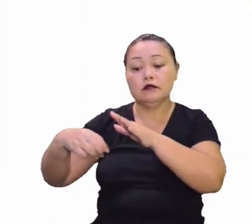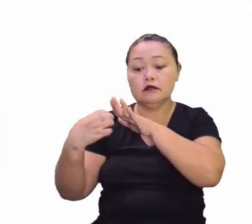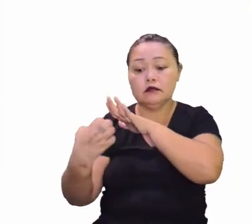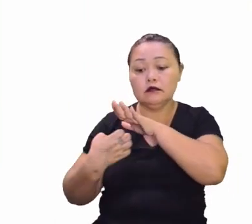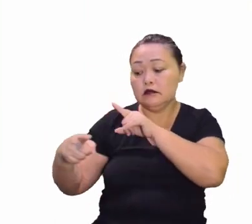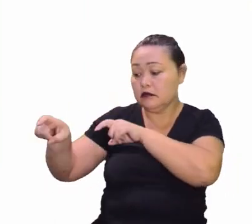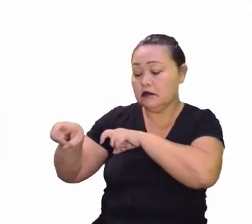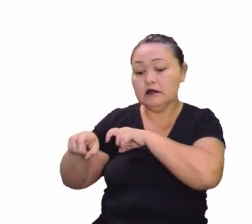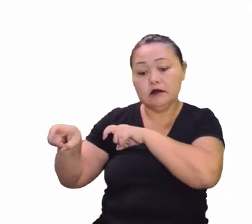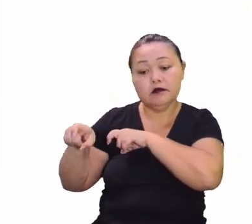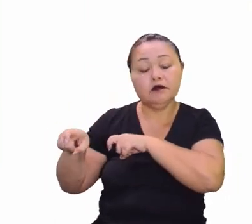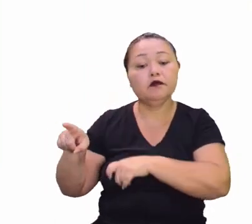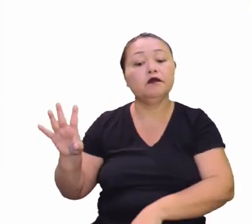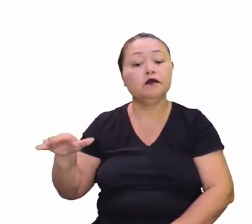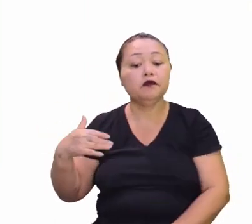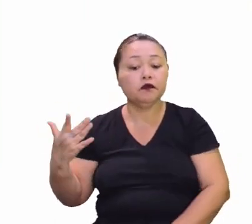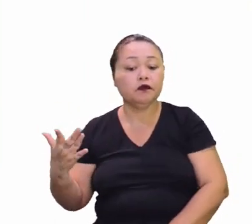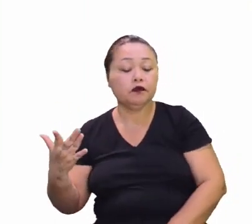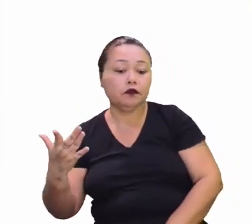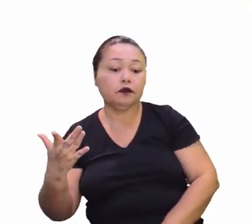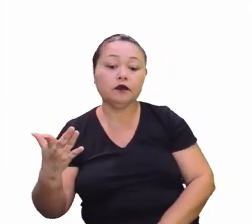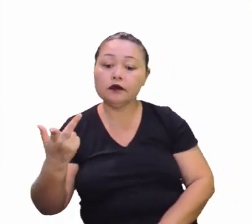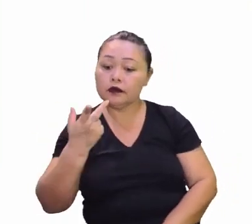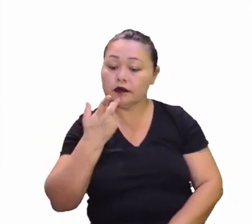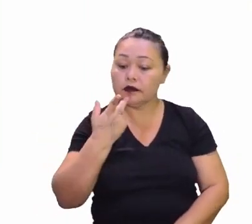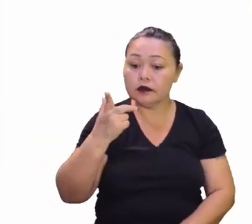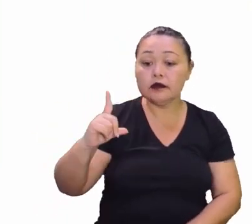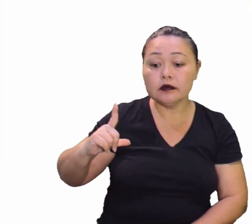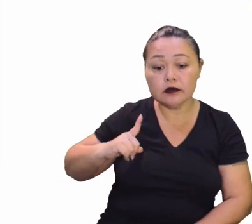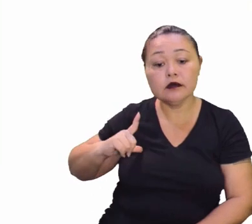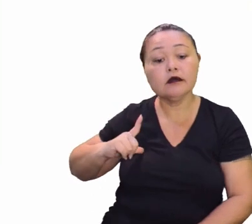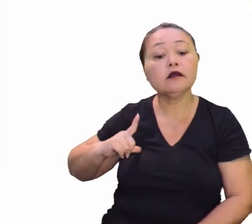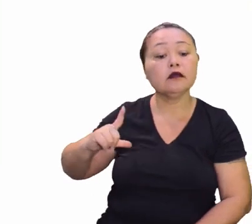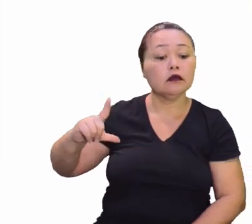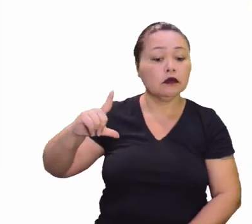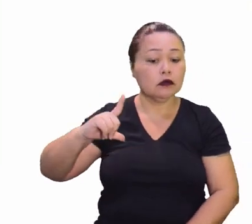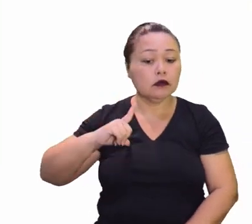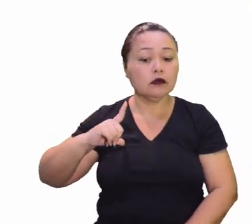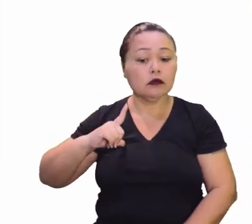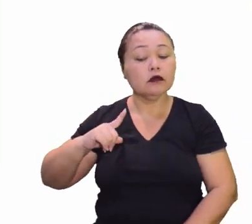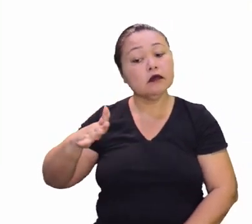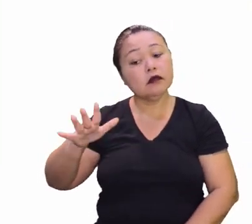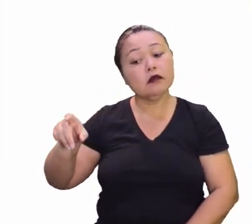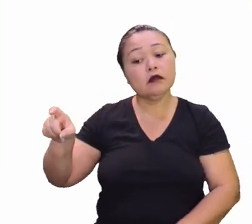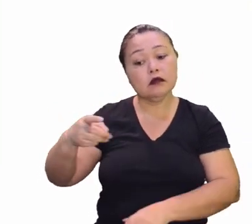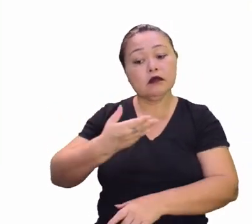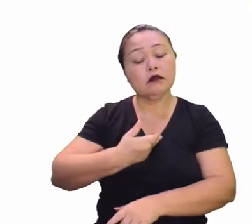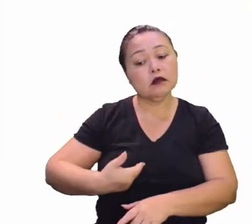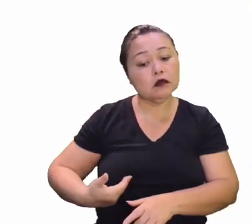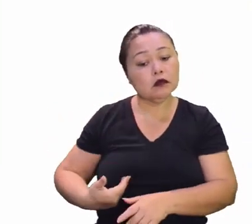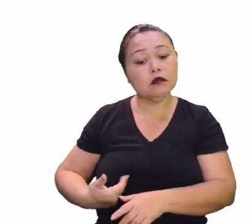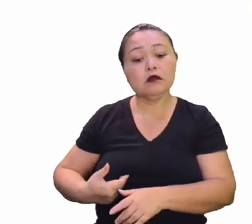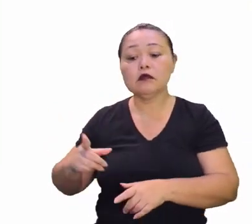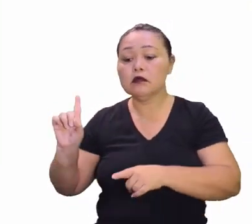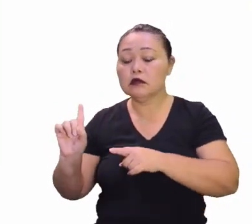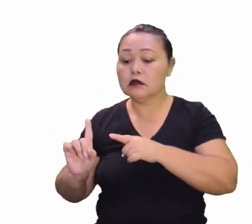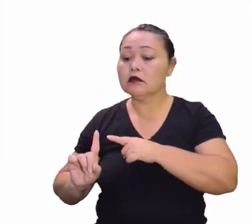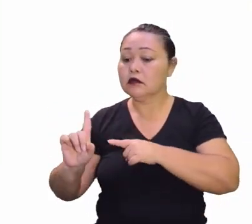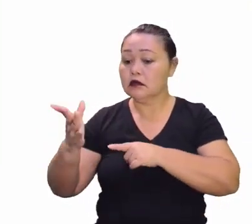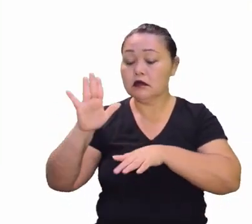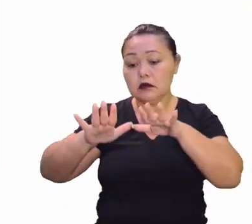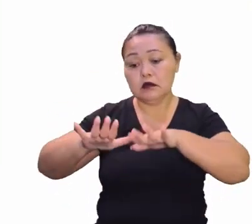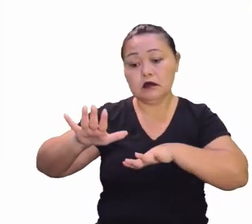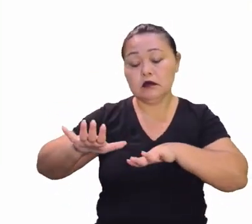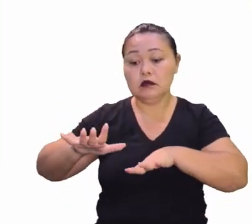médios empresários rurais. Então, Rogério, estamos falando que teve interferência, só que parcial do governo. Inclusive,